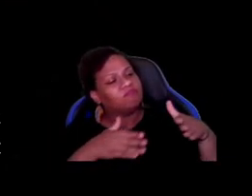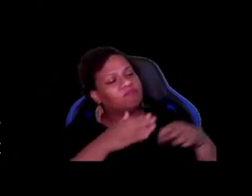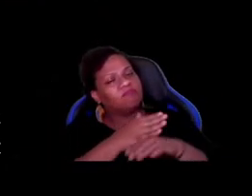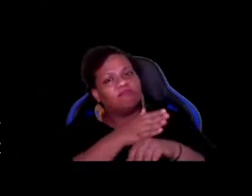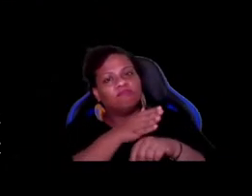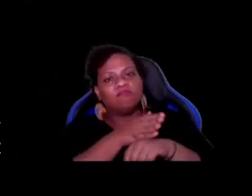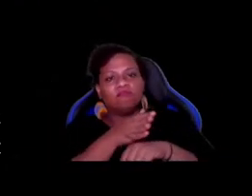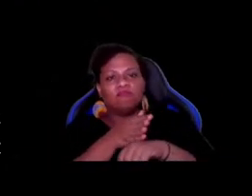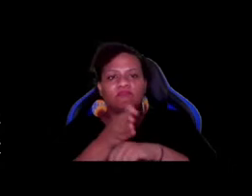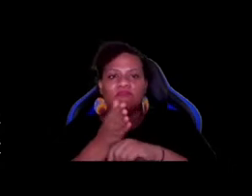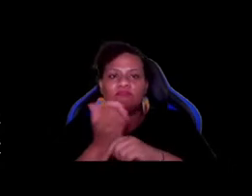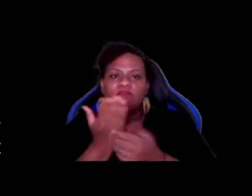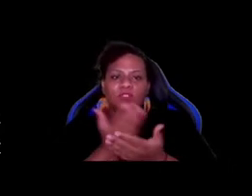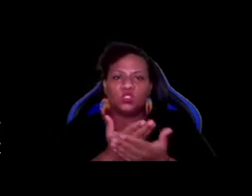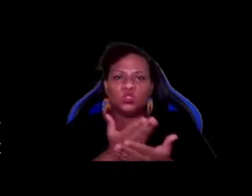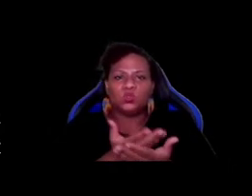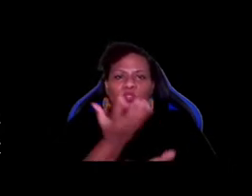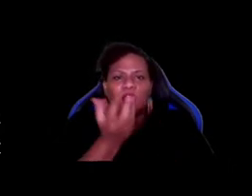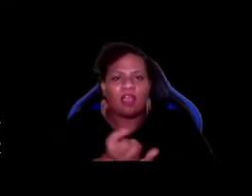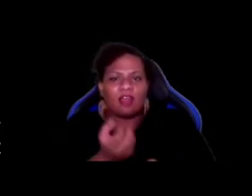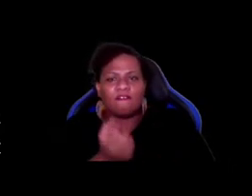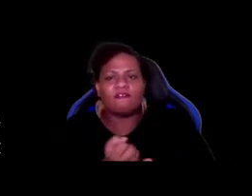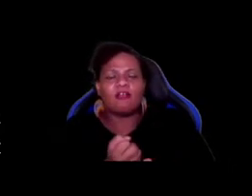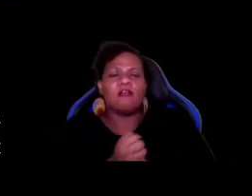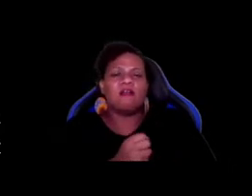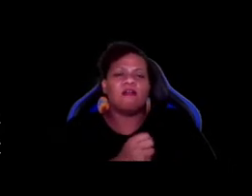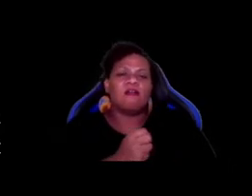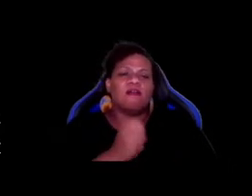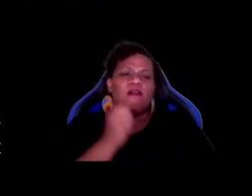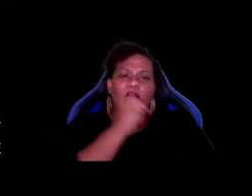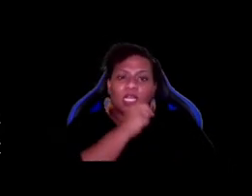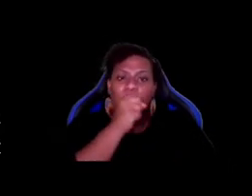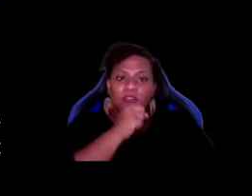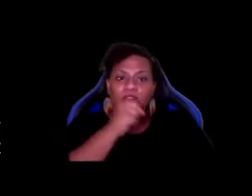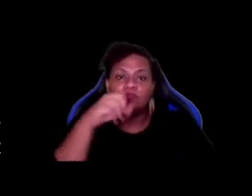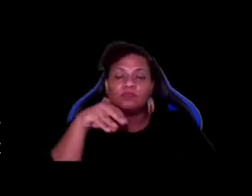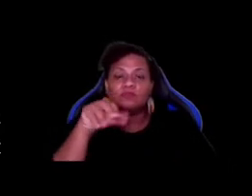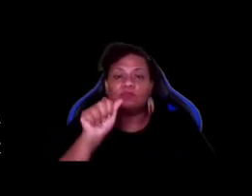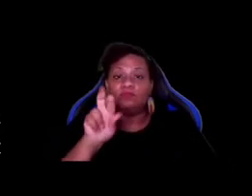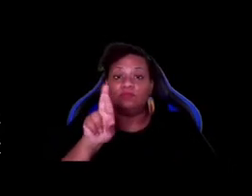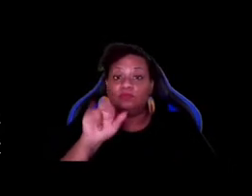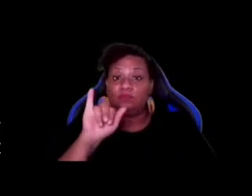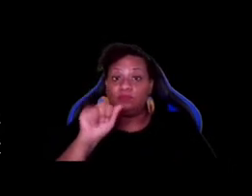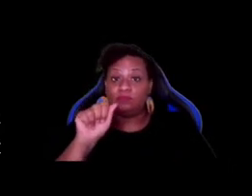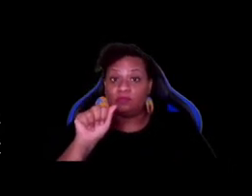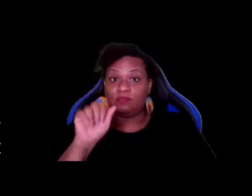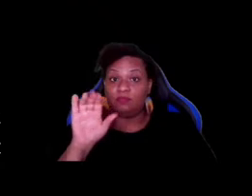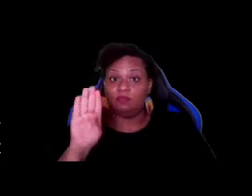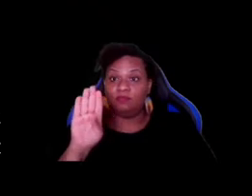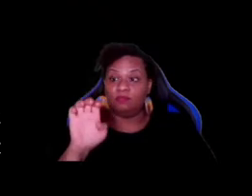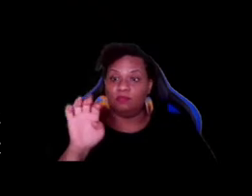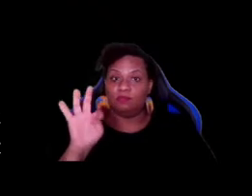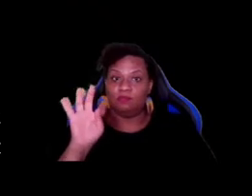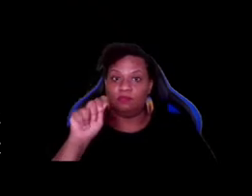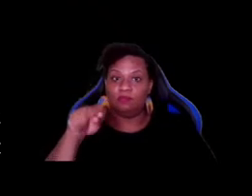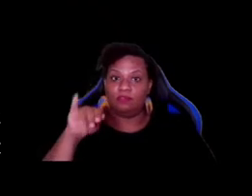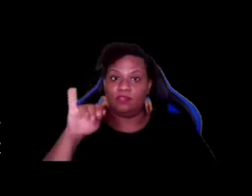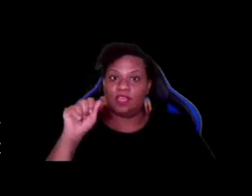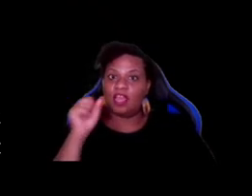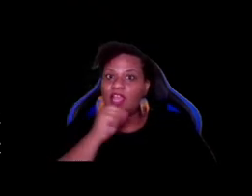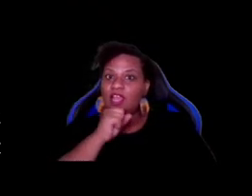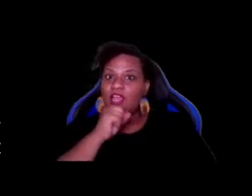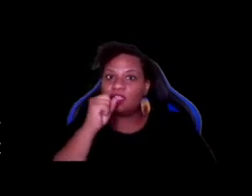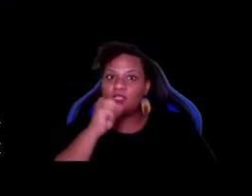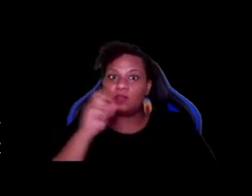participar de estúdios, de gravações, né? A Maria Bethânia foi a primeira pessoa, a primeira